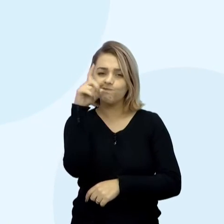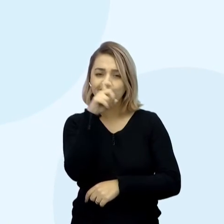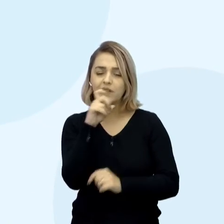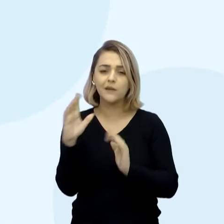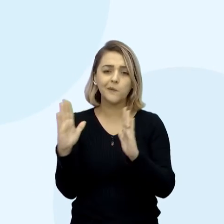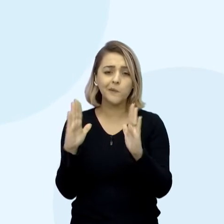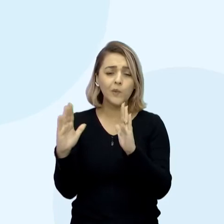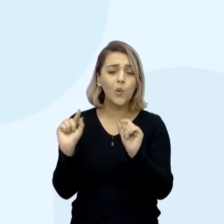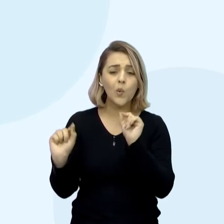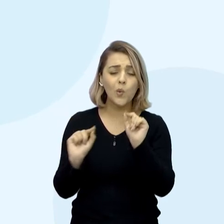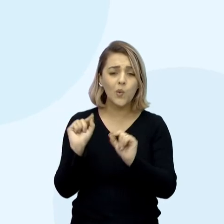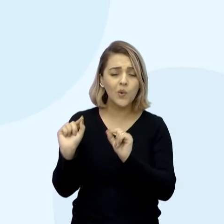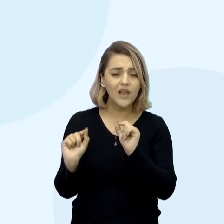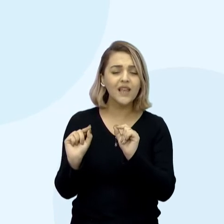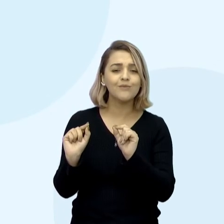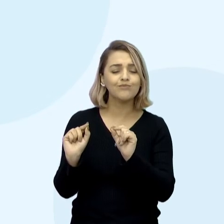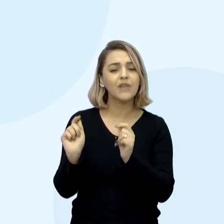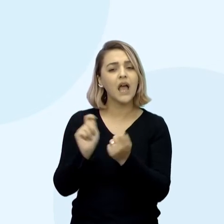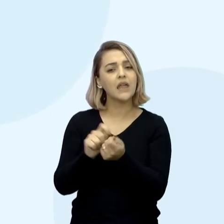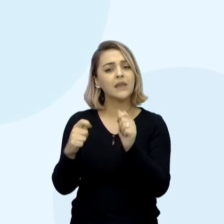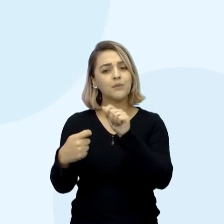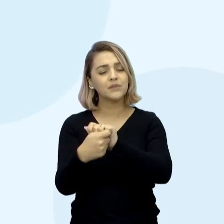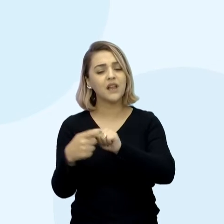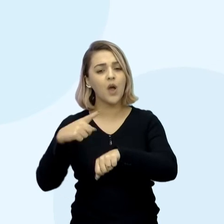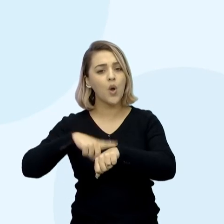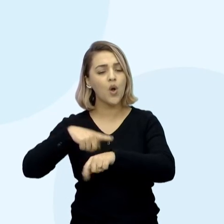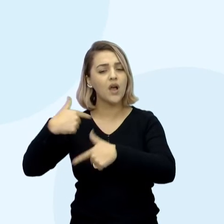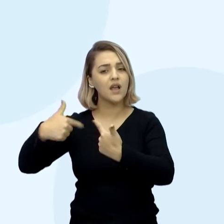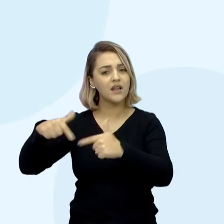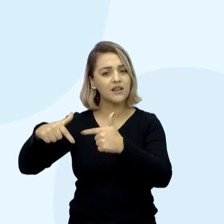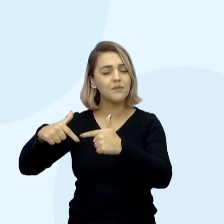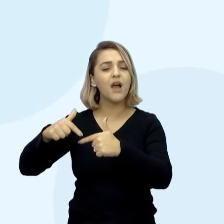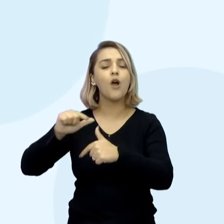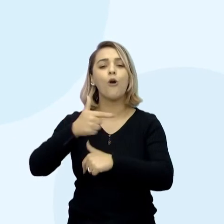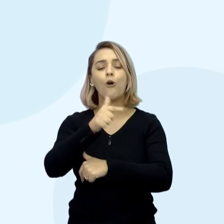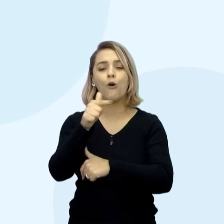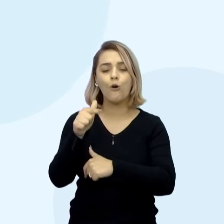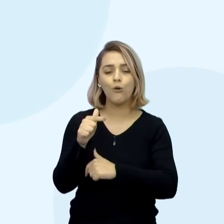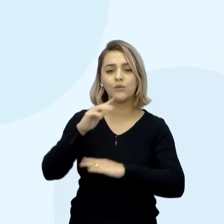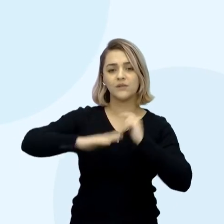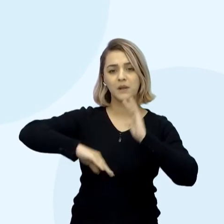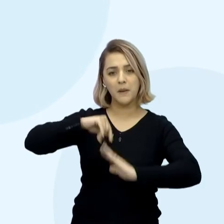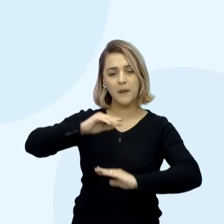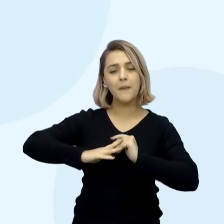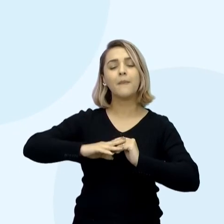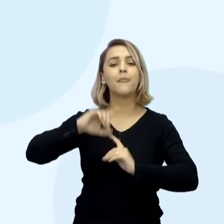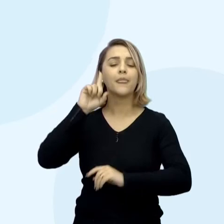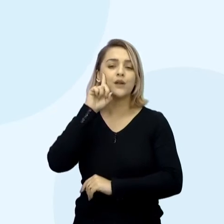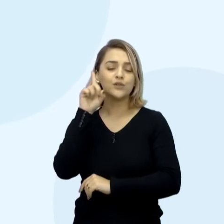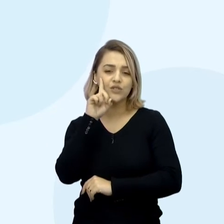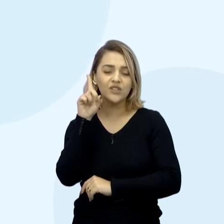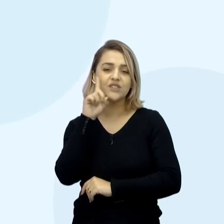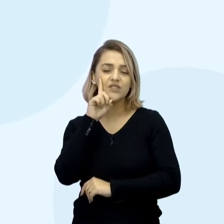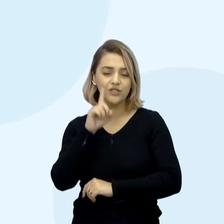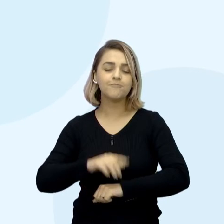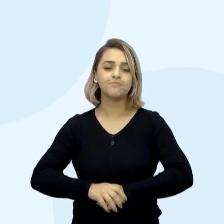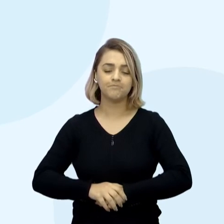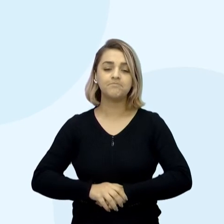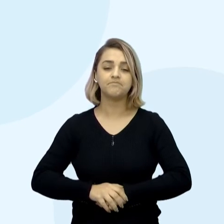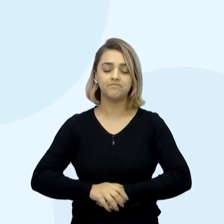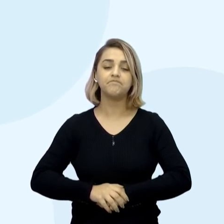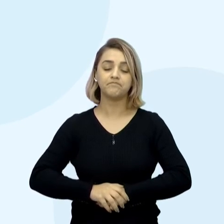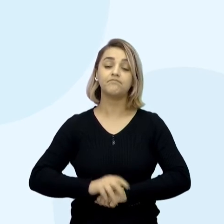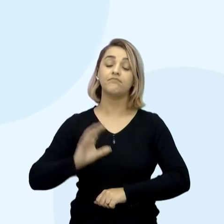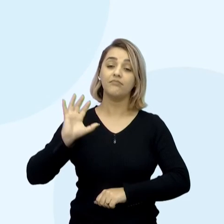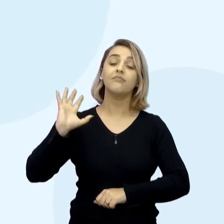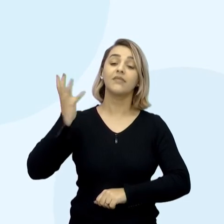foi conciliar o horário de trabalho com as demais atividades do meu cotidiano. Isso aí aconteceu com muitas pessoas